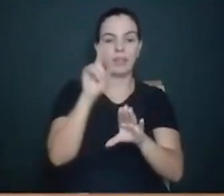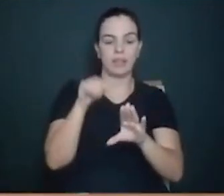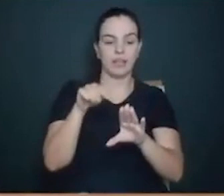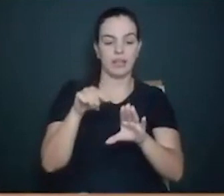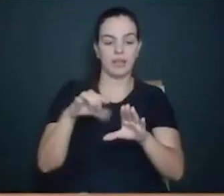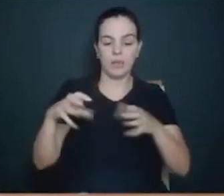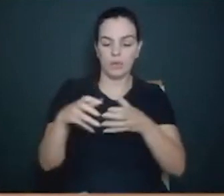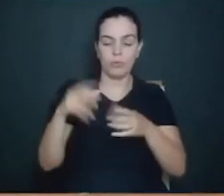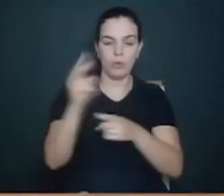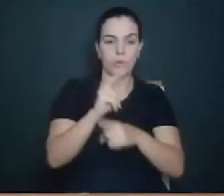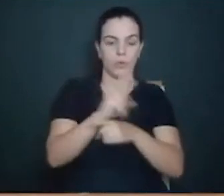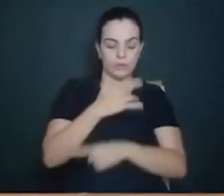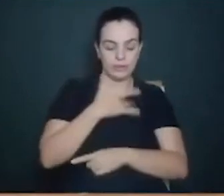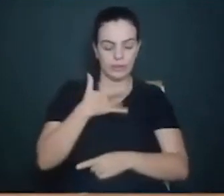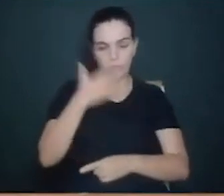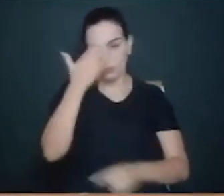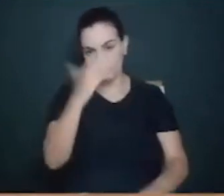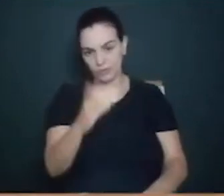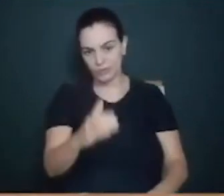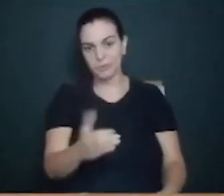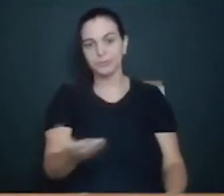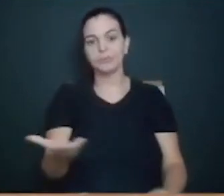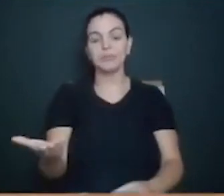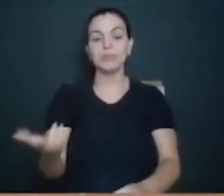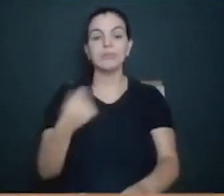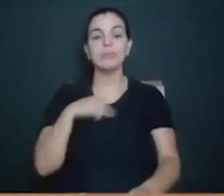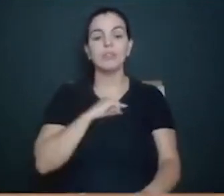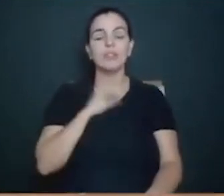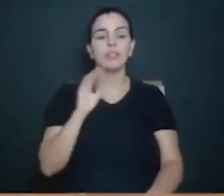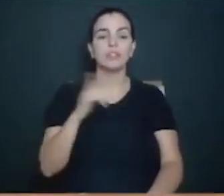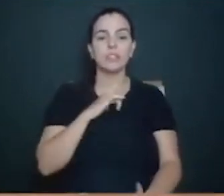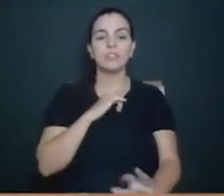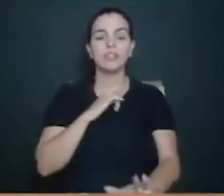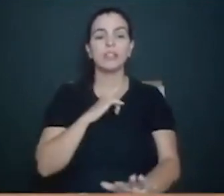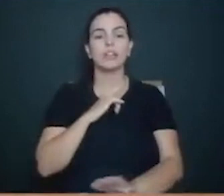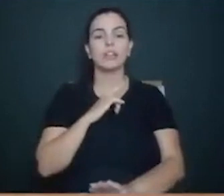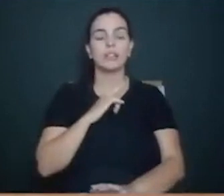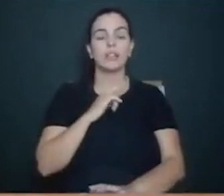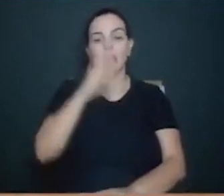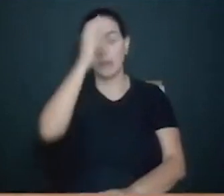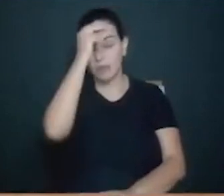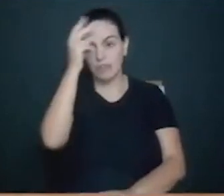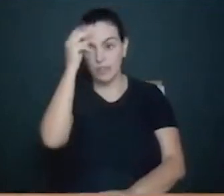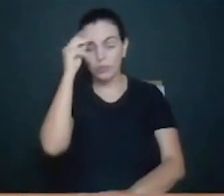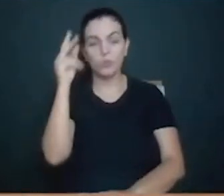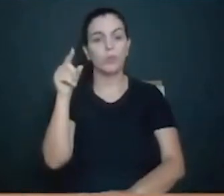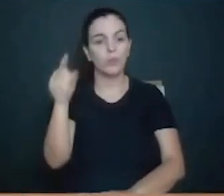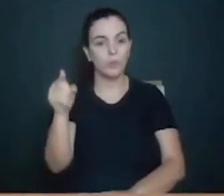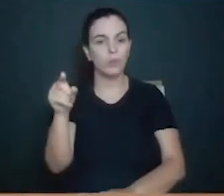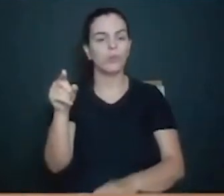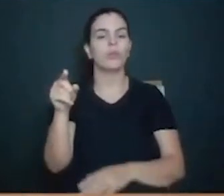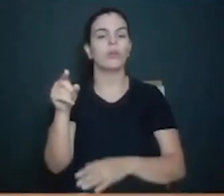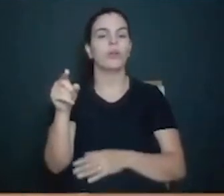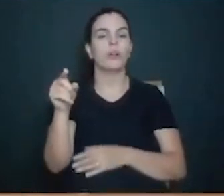saúde de Curitiba. Então, a gente já está tendo uma resposta da prefeitura. Fiz